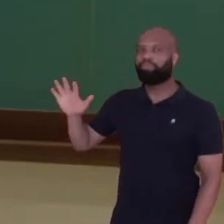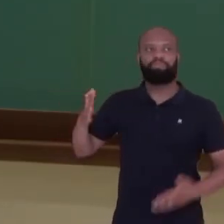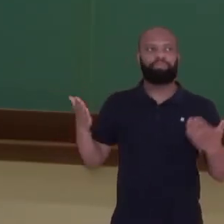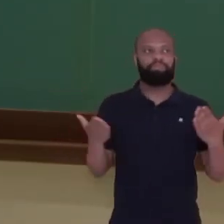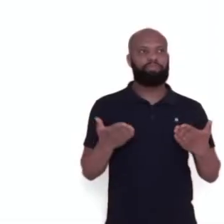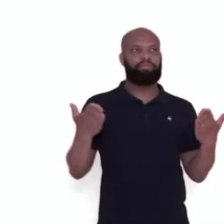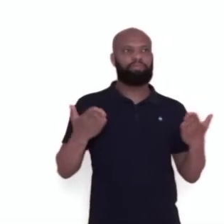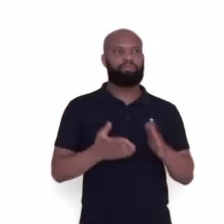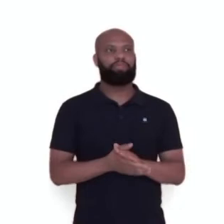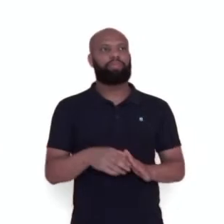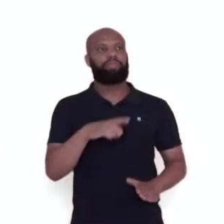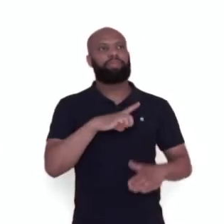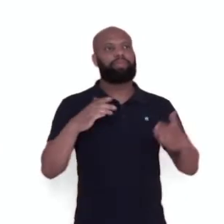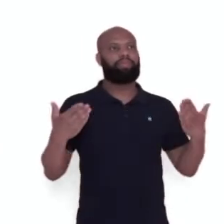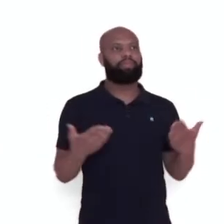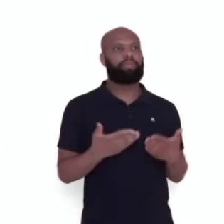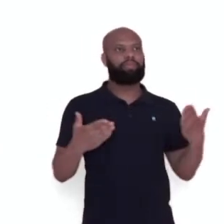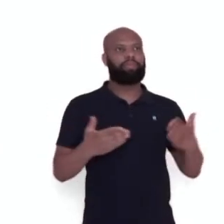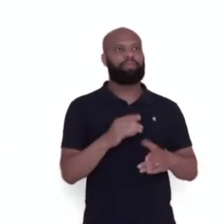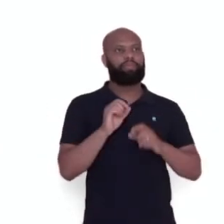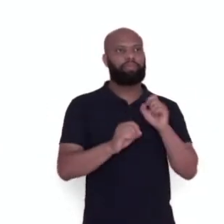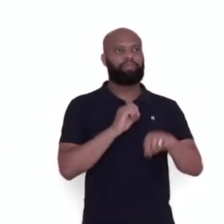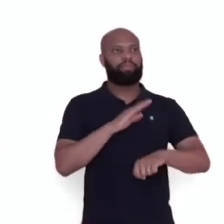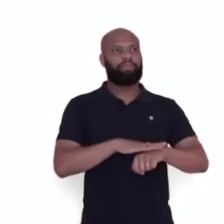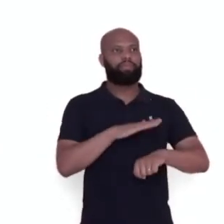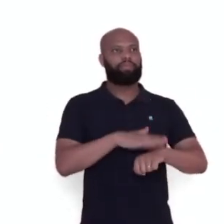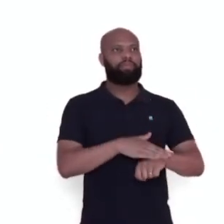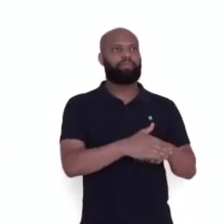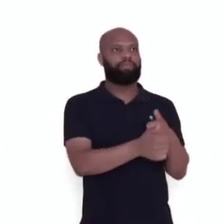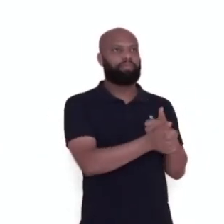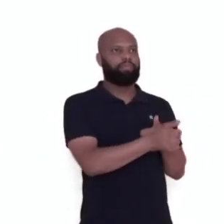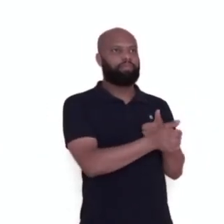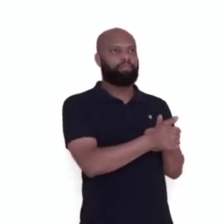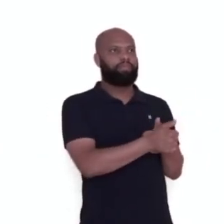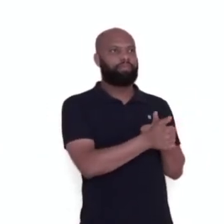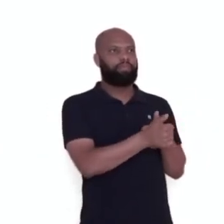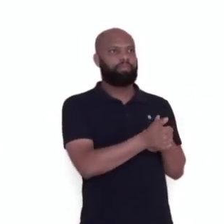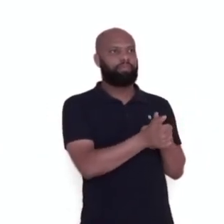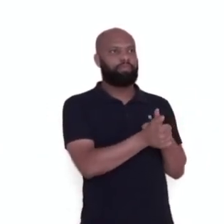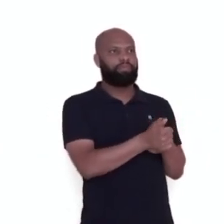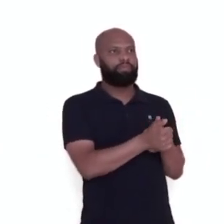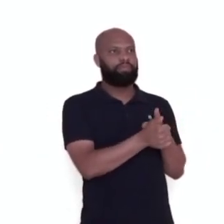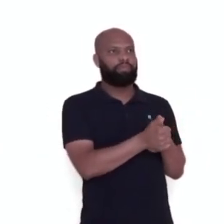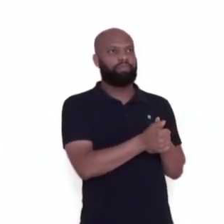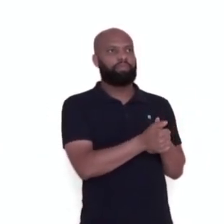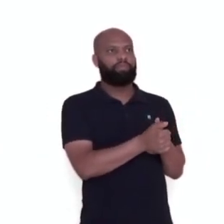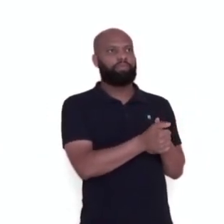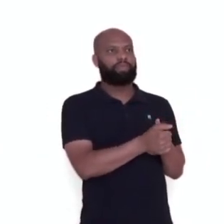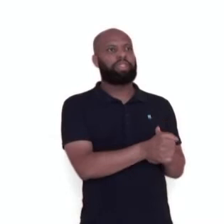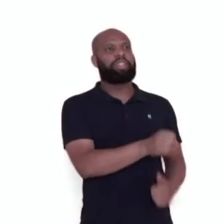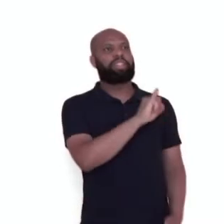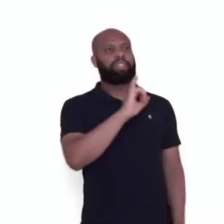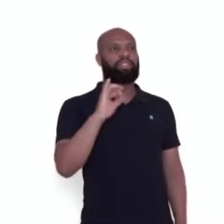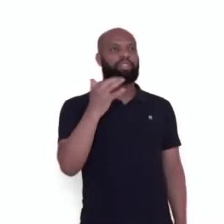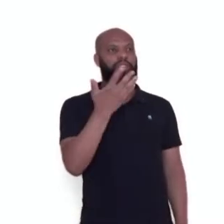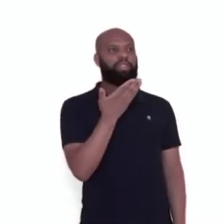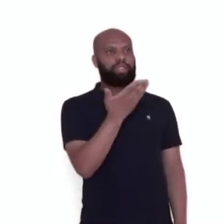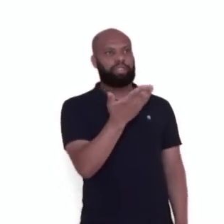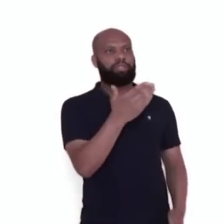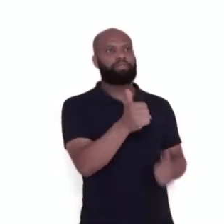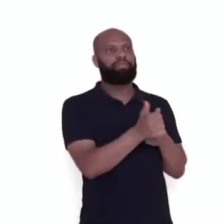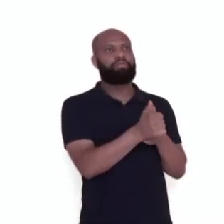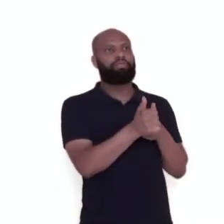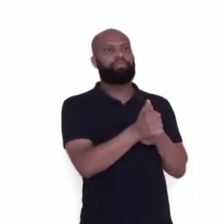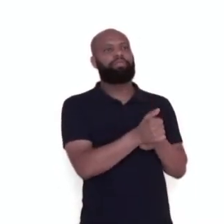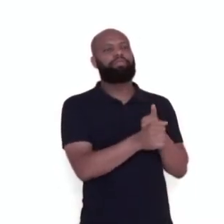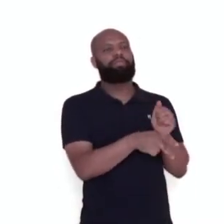Nós temos agora o momento que ela está próxima. Quando ocorre essa